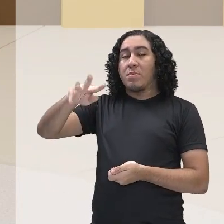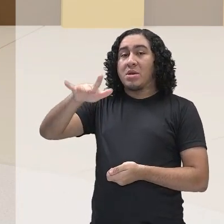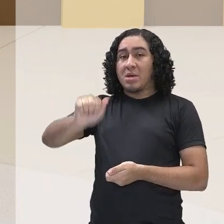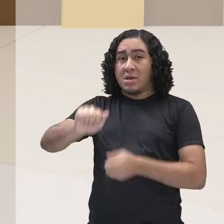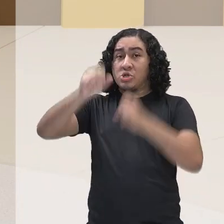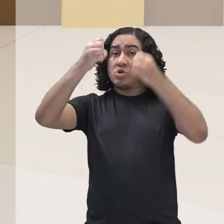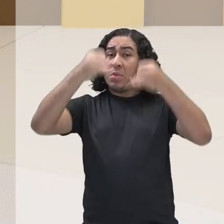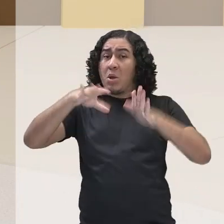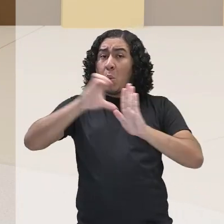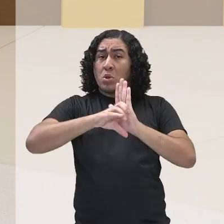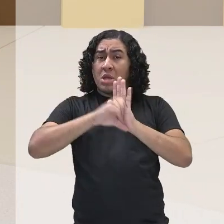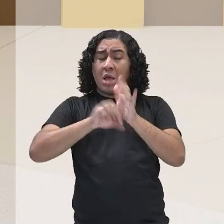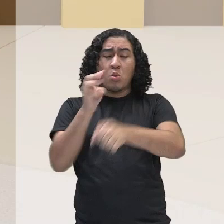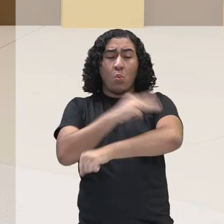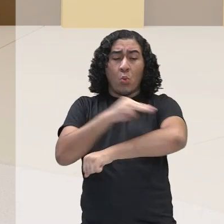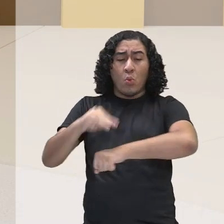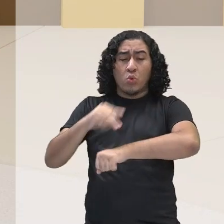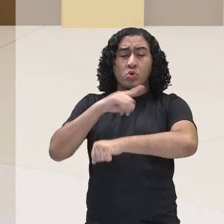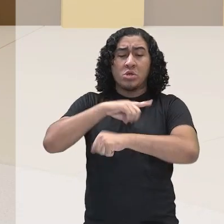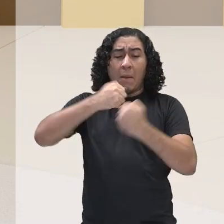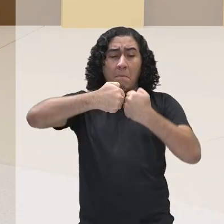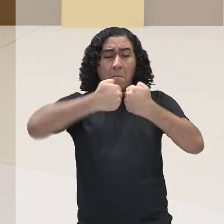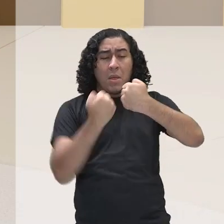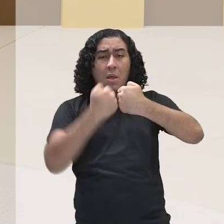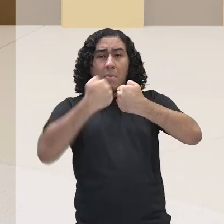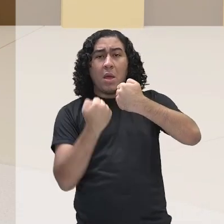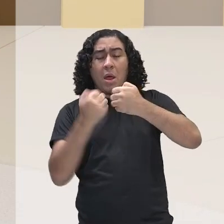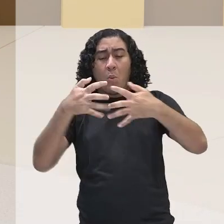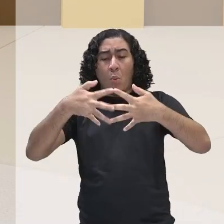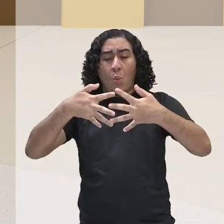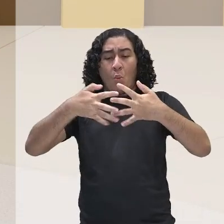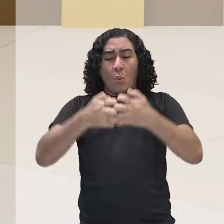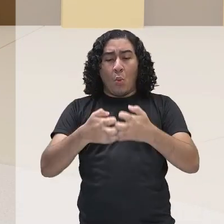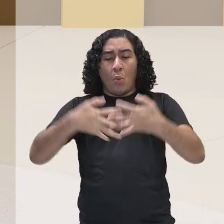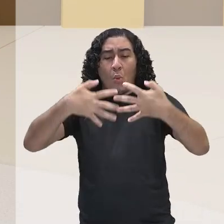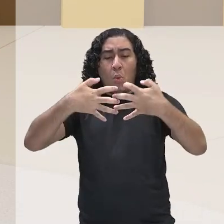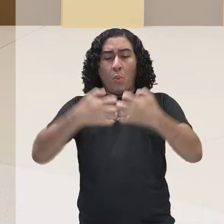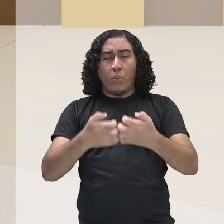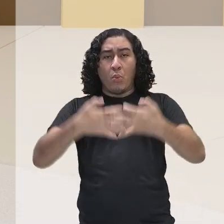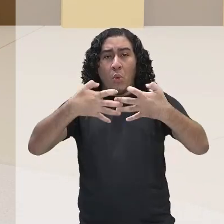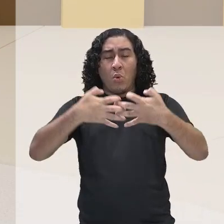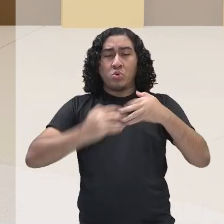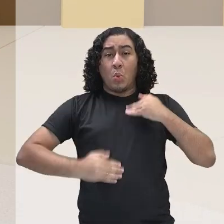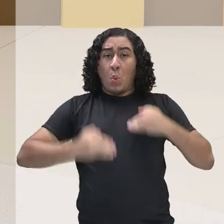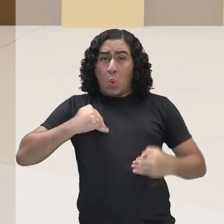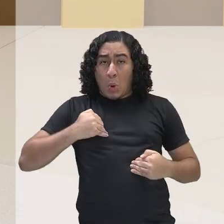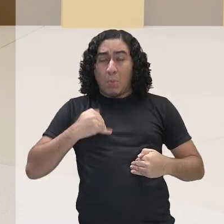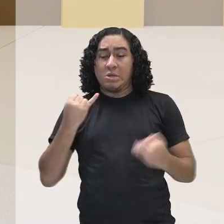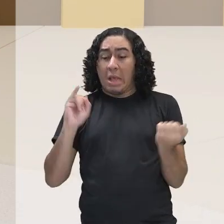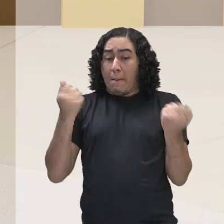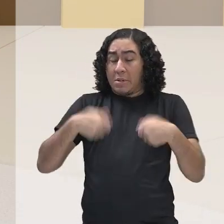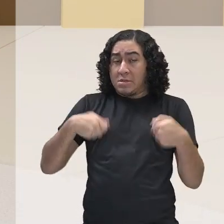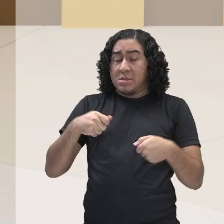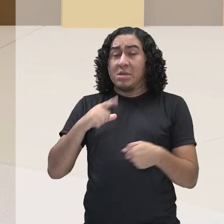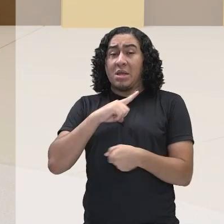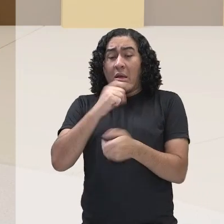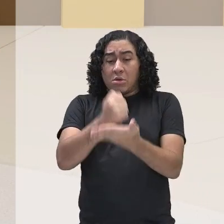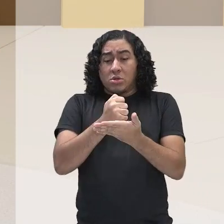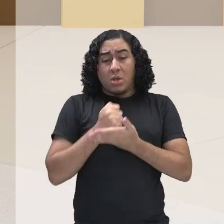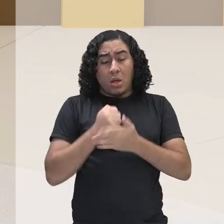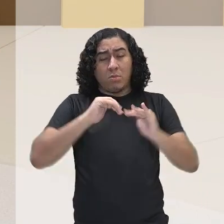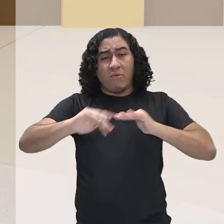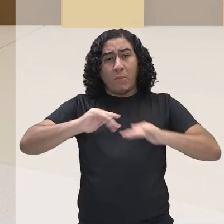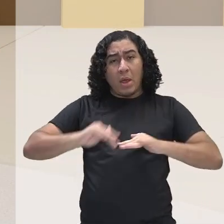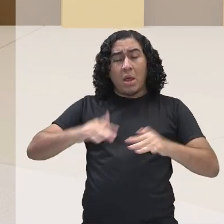estrutura do corpo que vai alongar, vai estender e vai alongar quando necessário, quando preciso, né? Me ajudando ali na locomoção, a